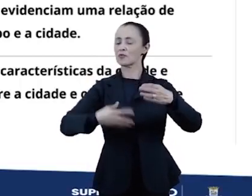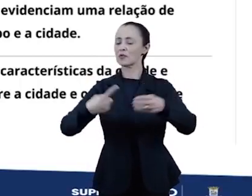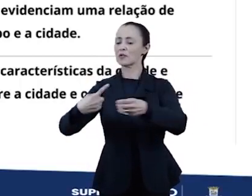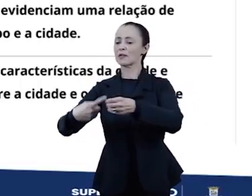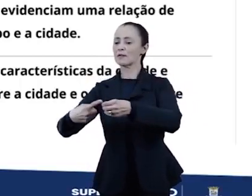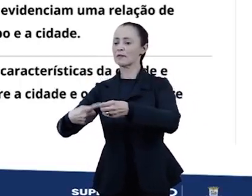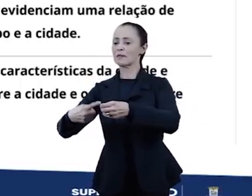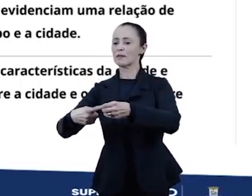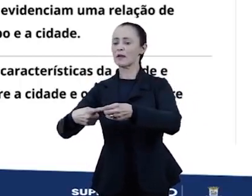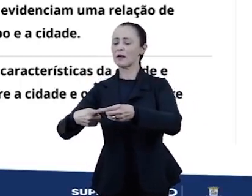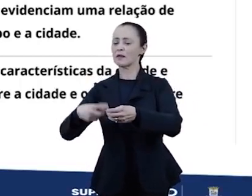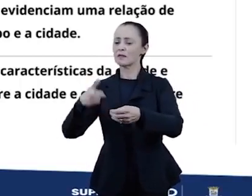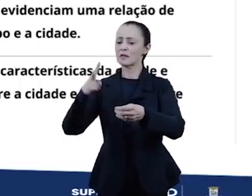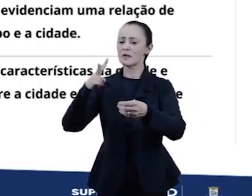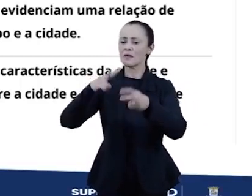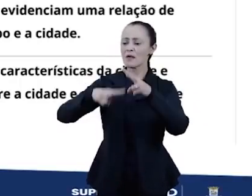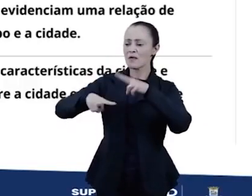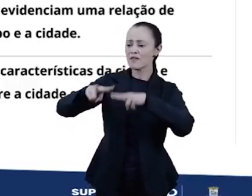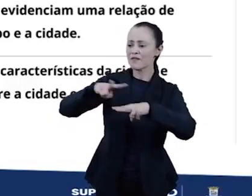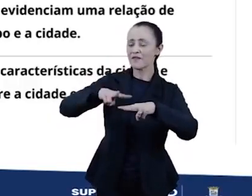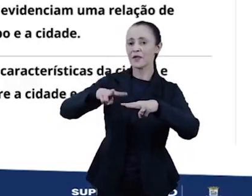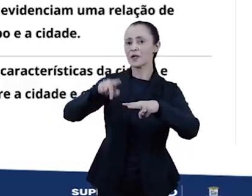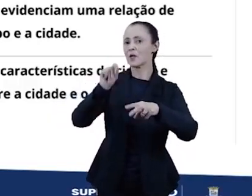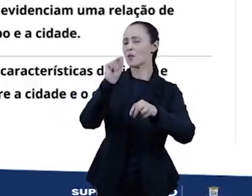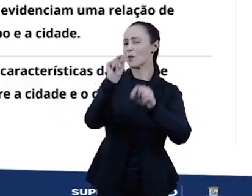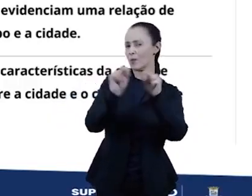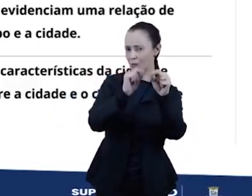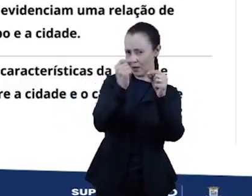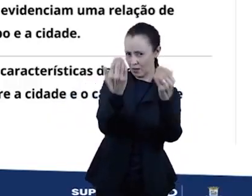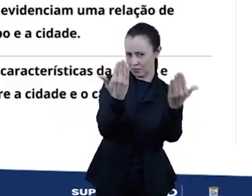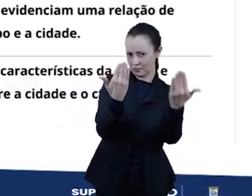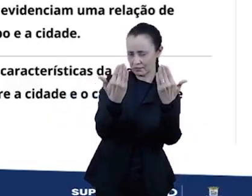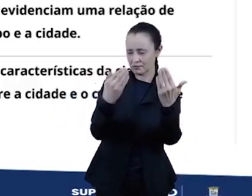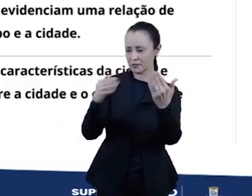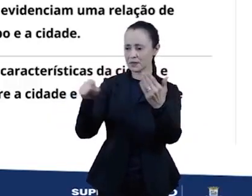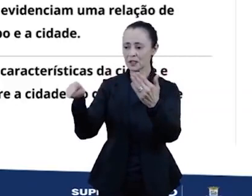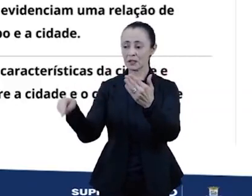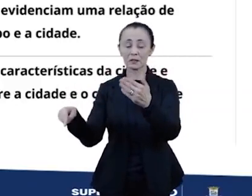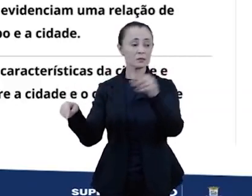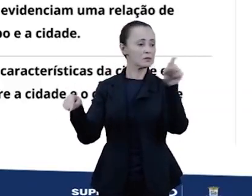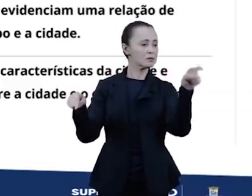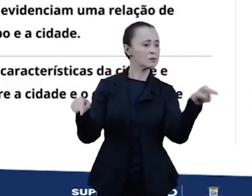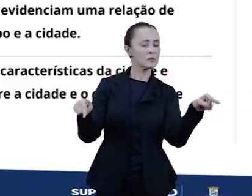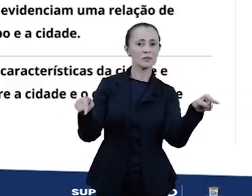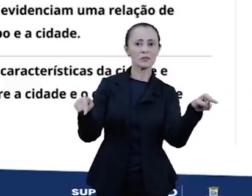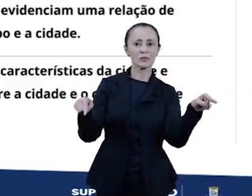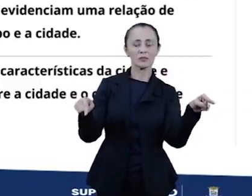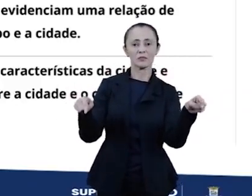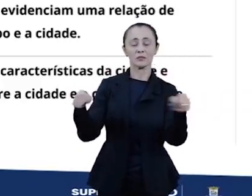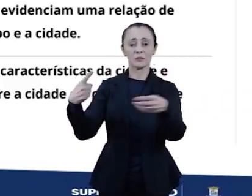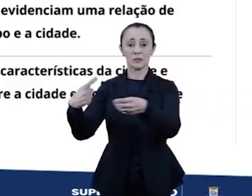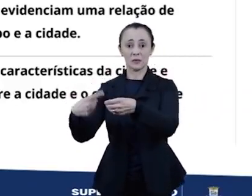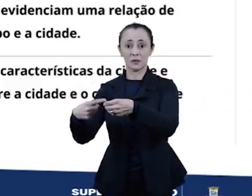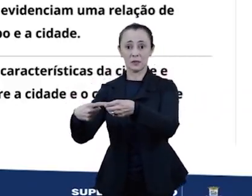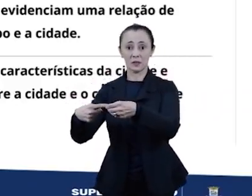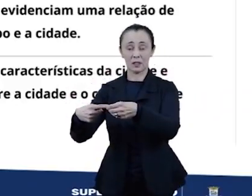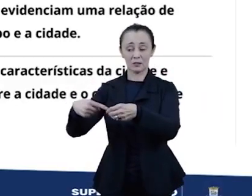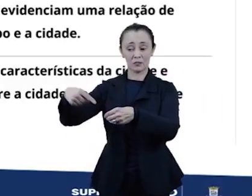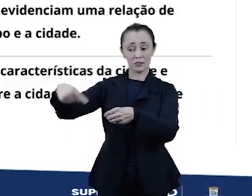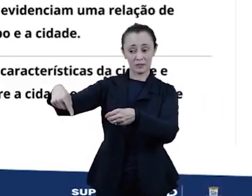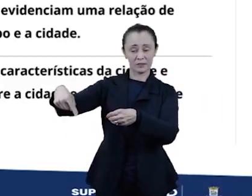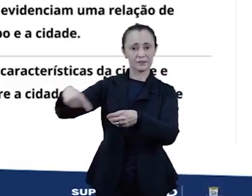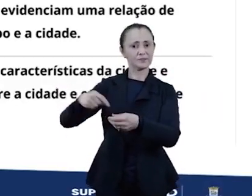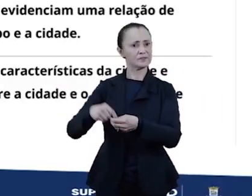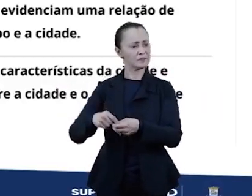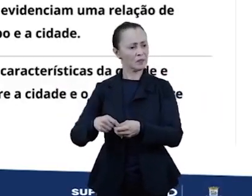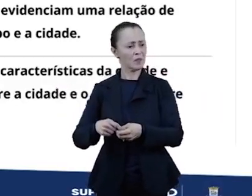e analisar a interação entre campo e cidade, entre cidades na rede urbana. Olha